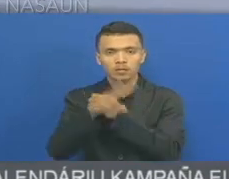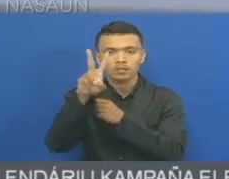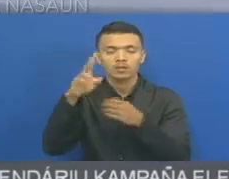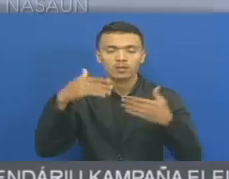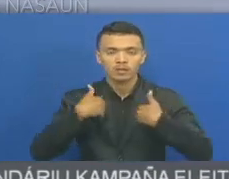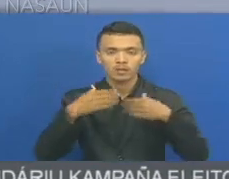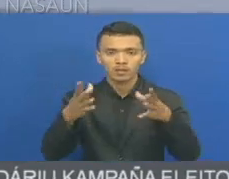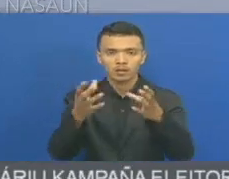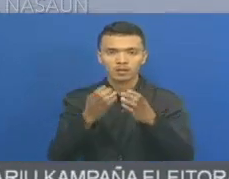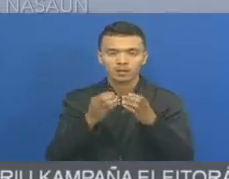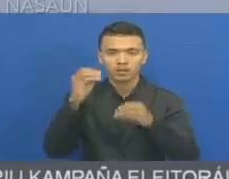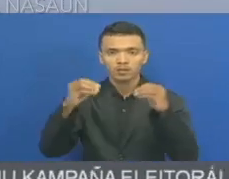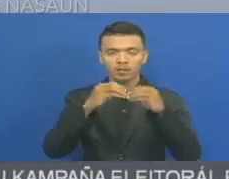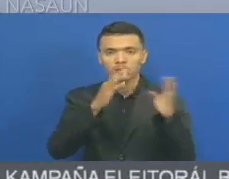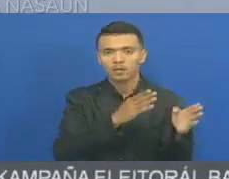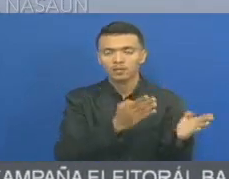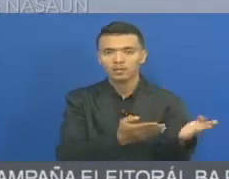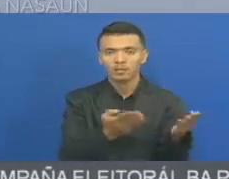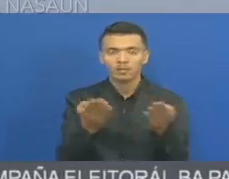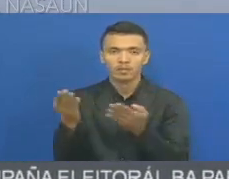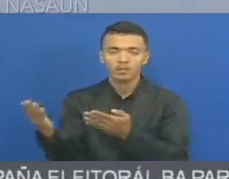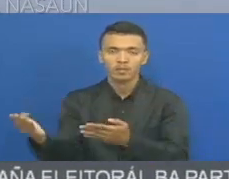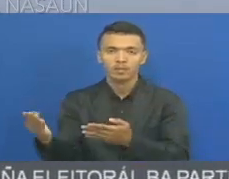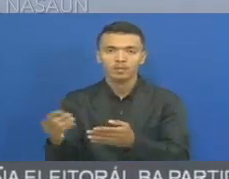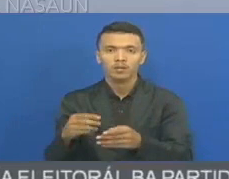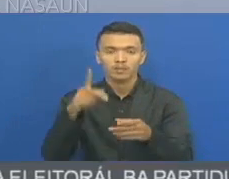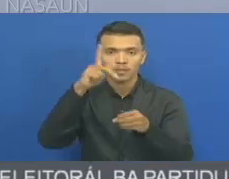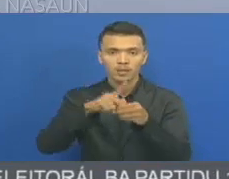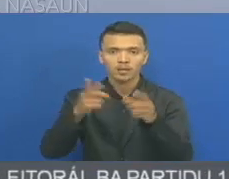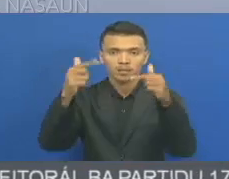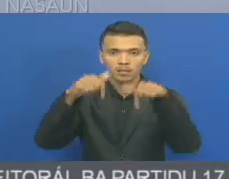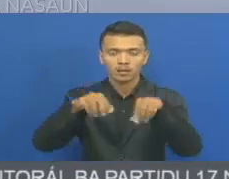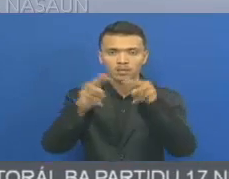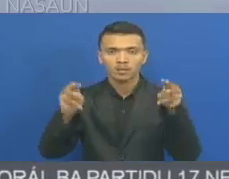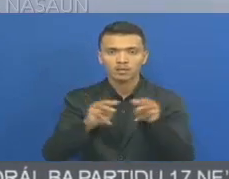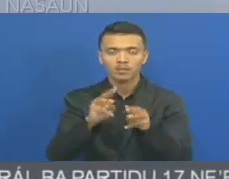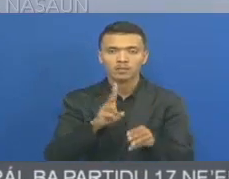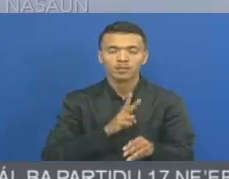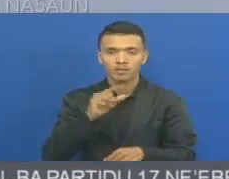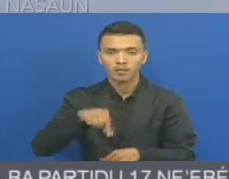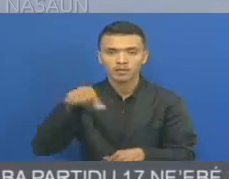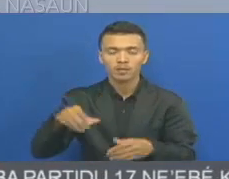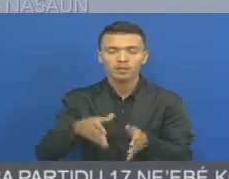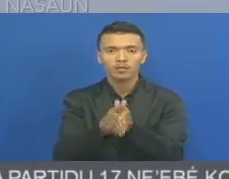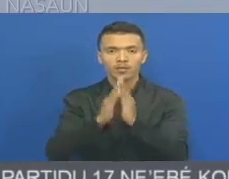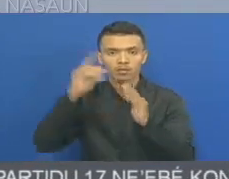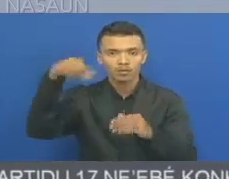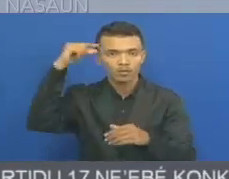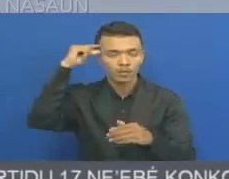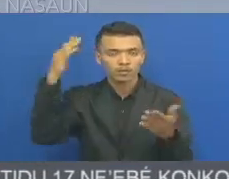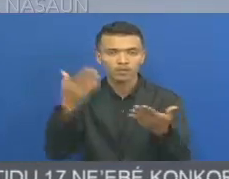Conabá processo dada a Cadoras, mas bem aço município Viqueque. Governante de Suzereba, Governo Fone Bemai, cair